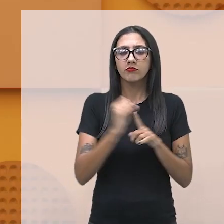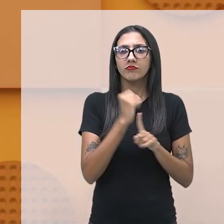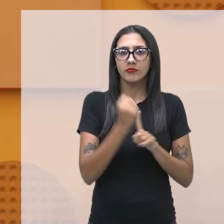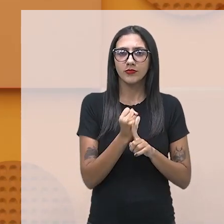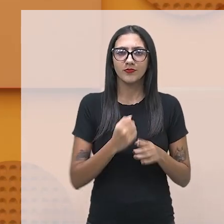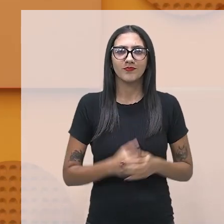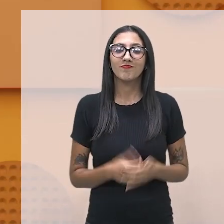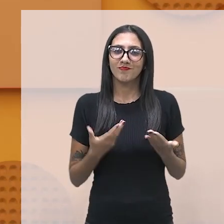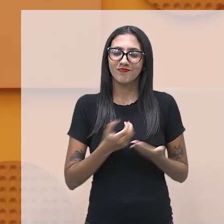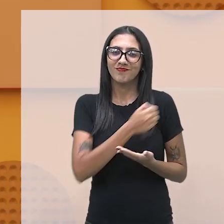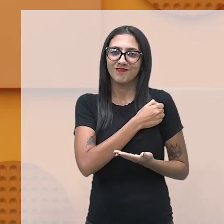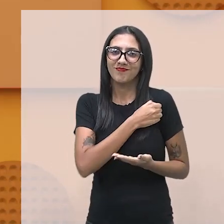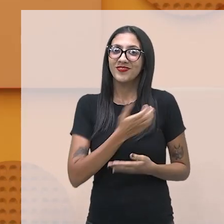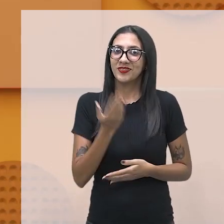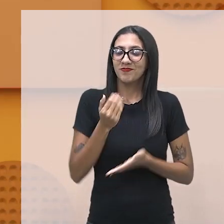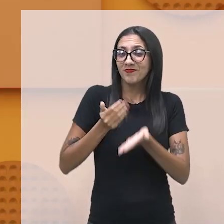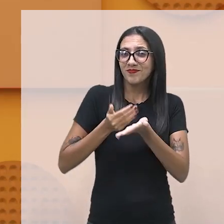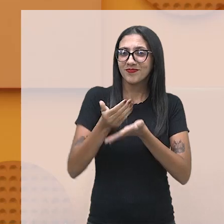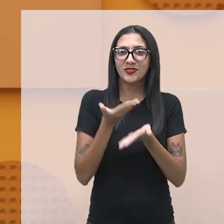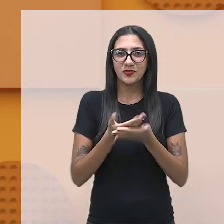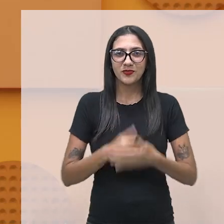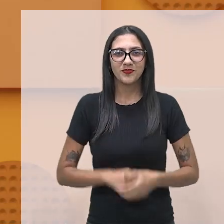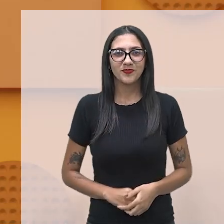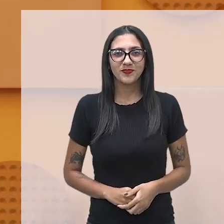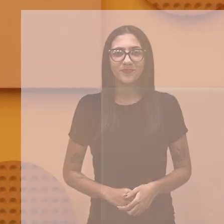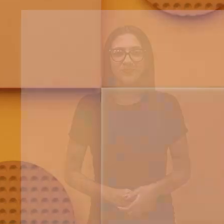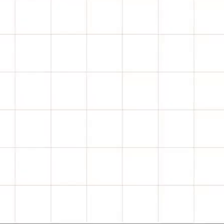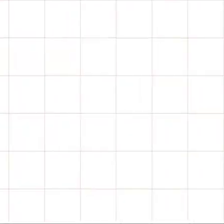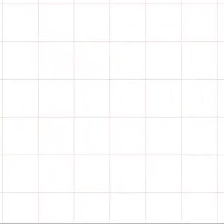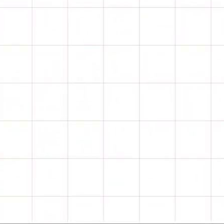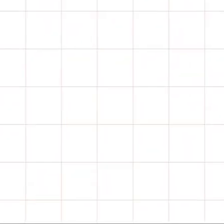Então, galera, sem mais conversas, vamos à nossa aula.